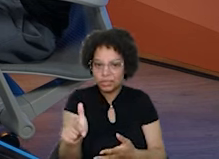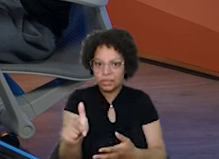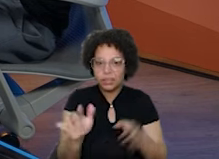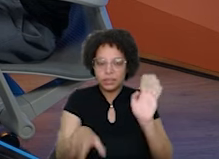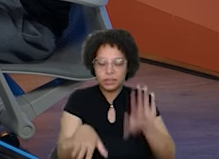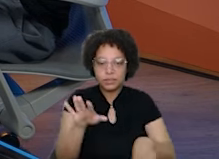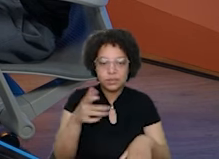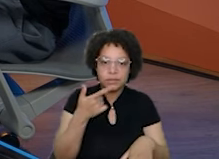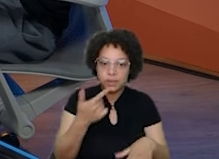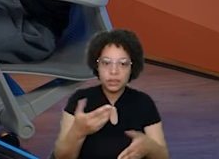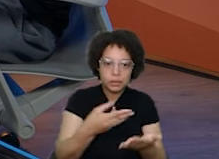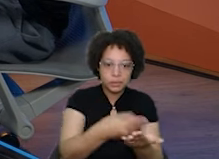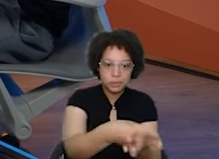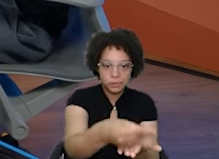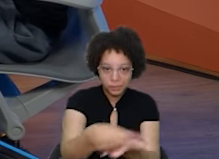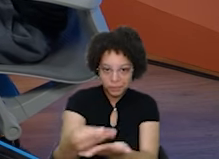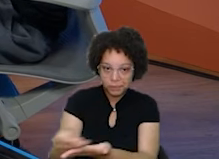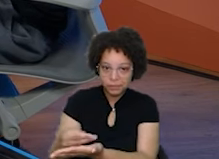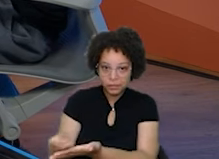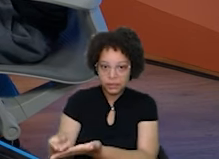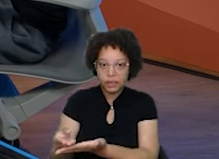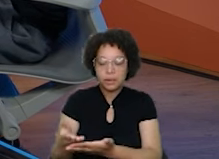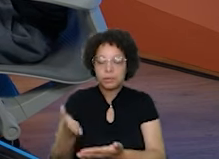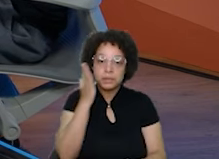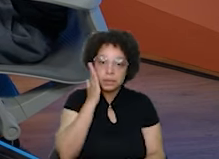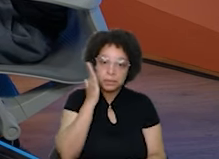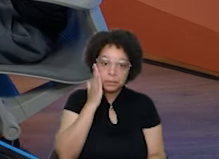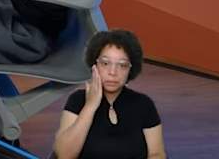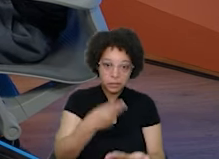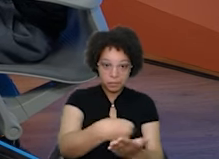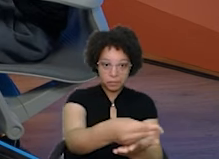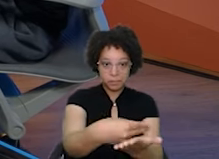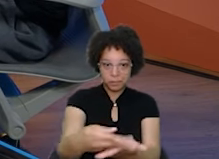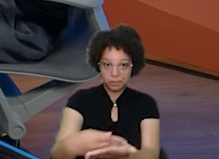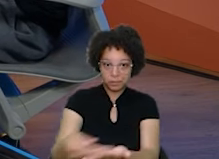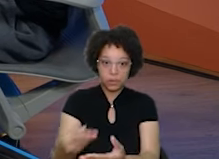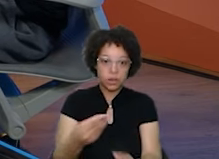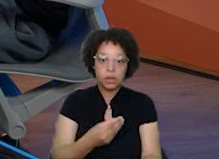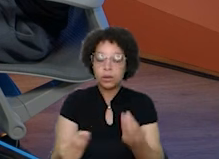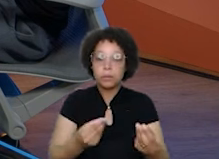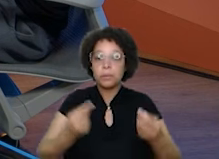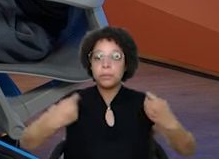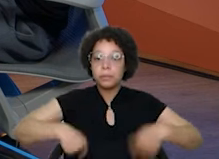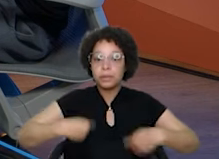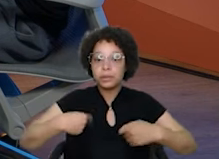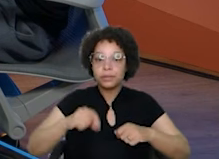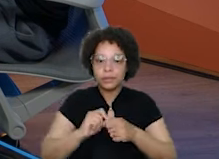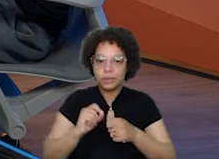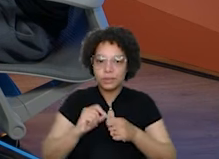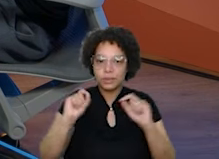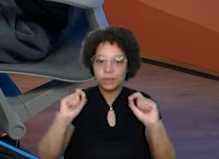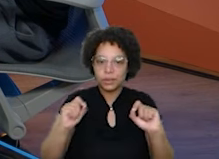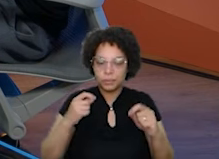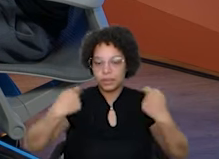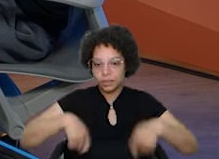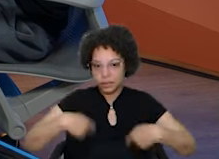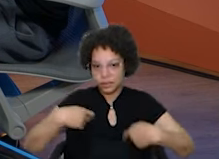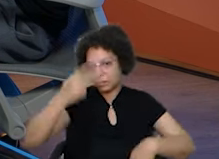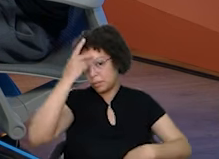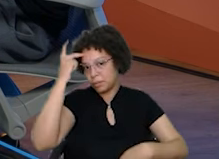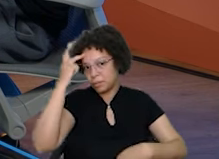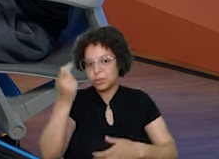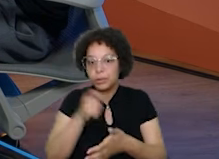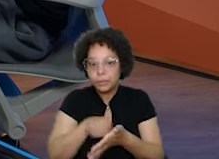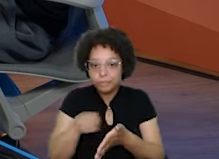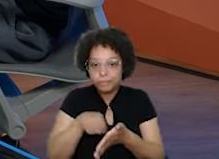uma panfletagem aí para eu saber se aquela panfletagem funcionou o que que eu ia ter que fazer eu ia ter que ter uma pessoa lá na frente anotando